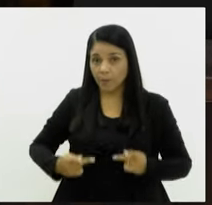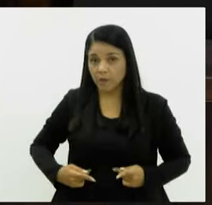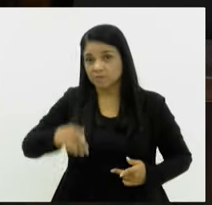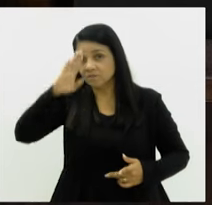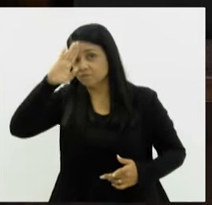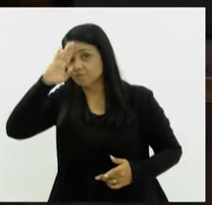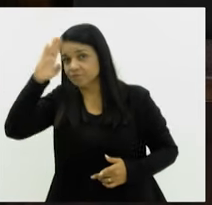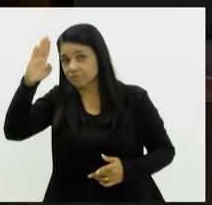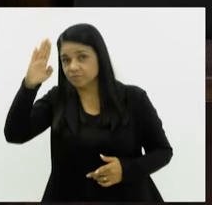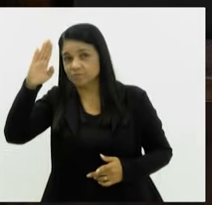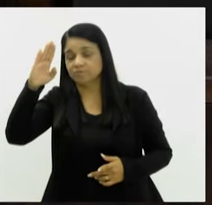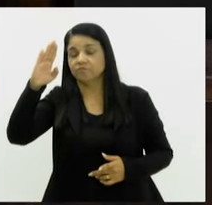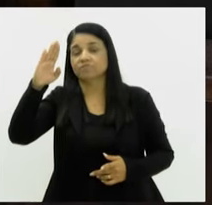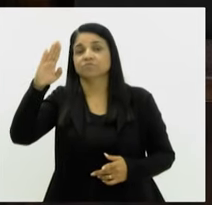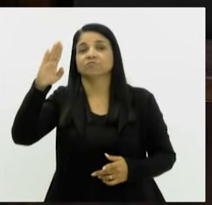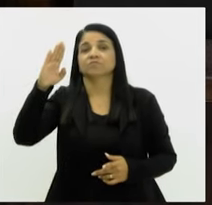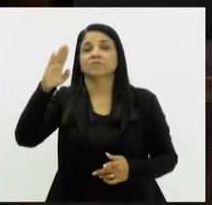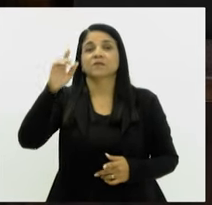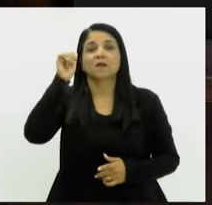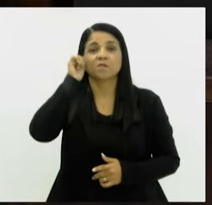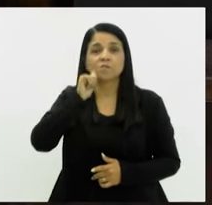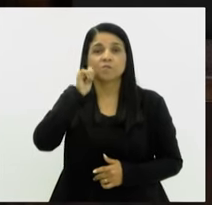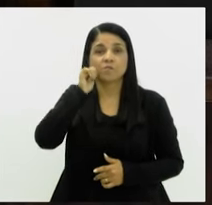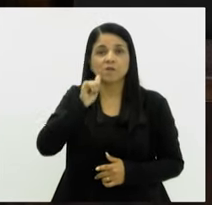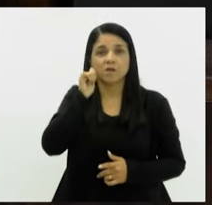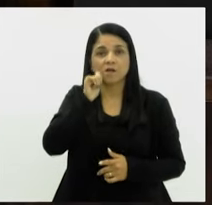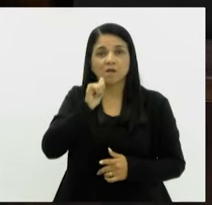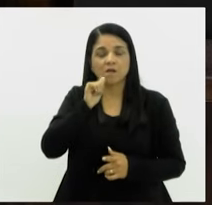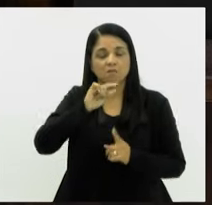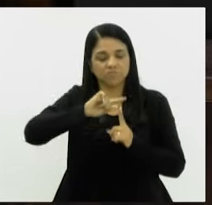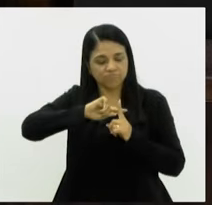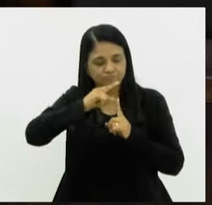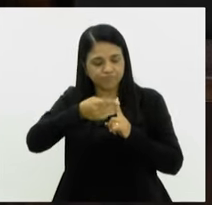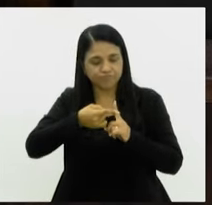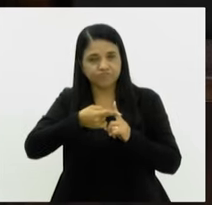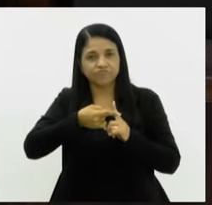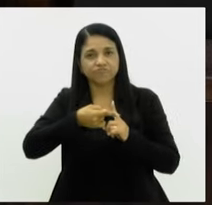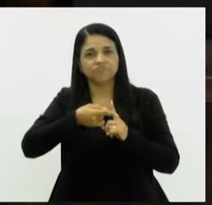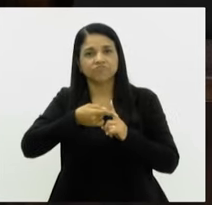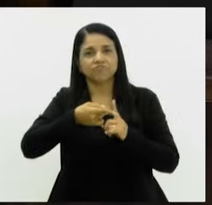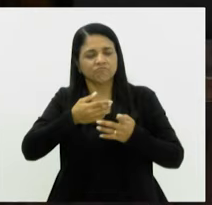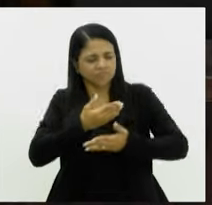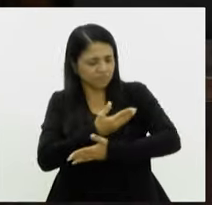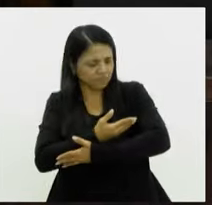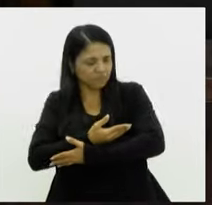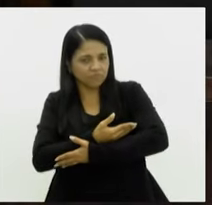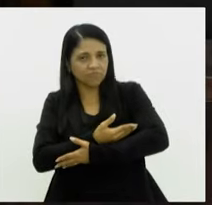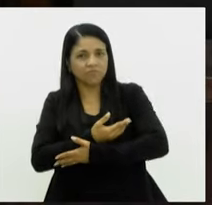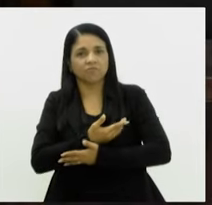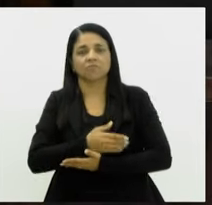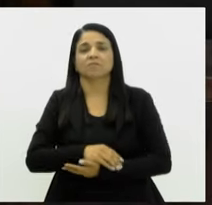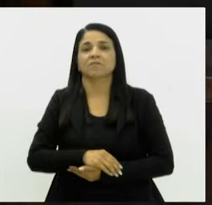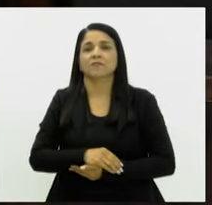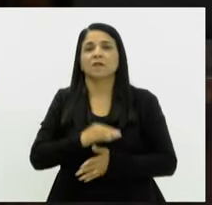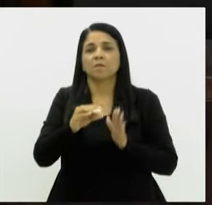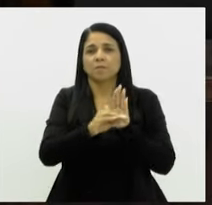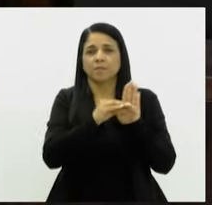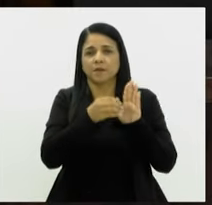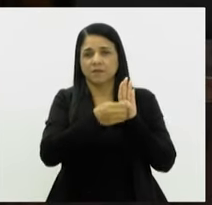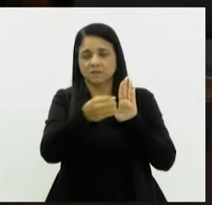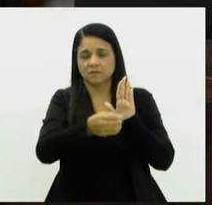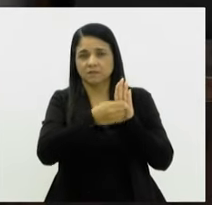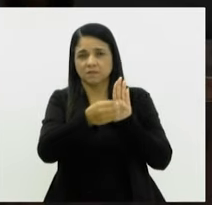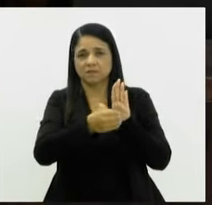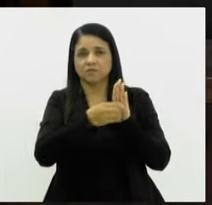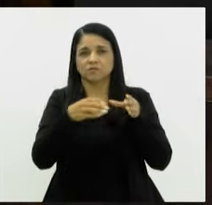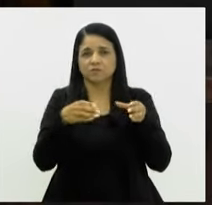fundamental e inalienável da mulher exercer sua maternidade e da outras providências. Pareceres das